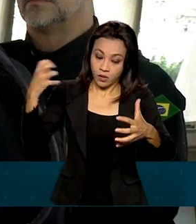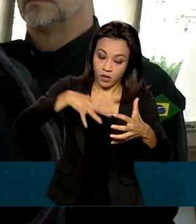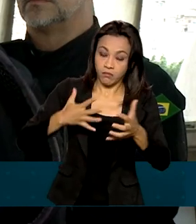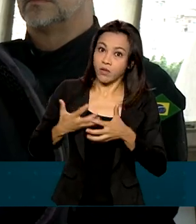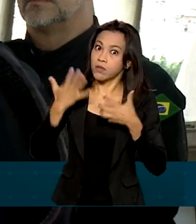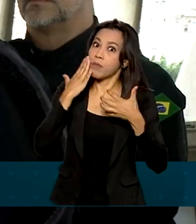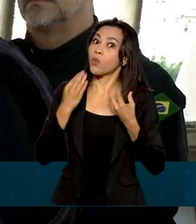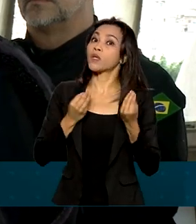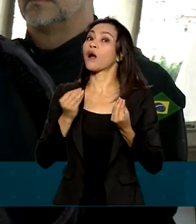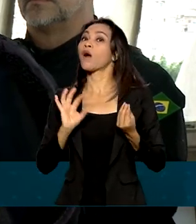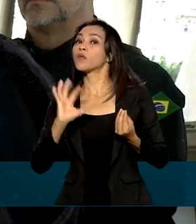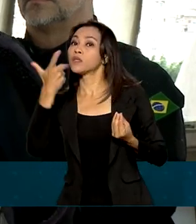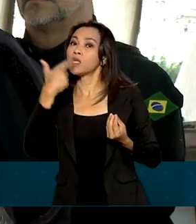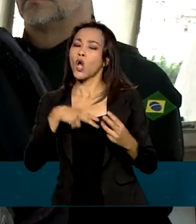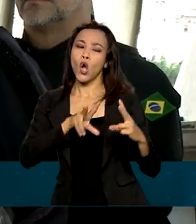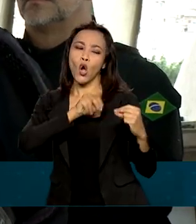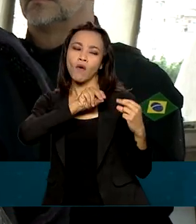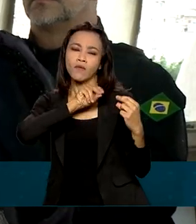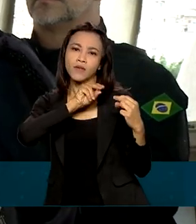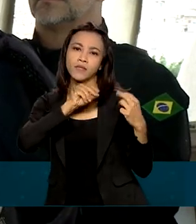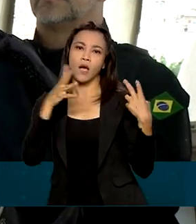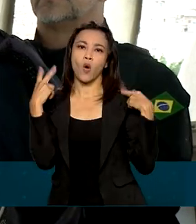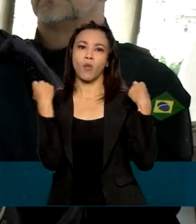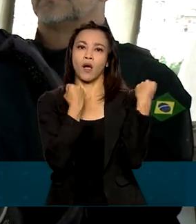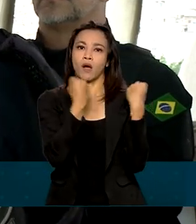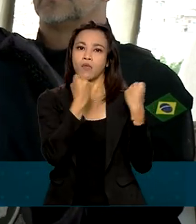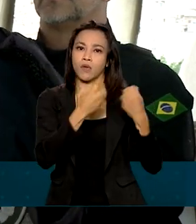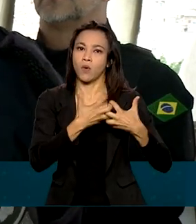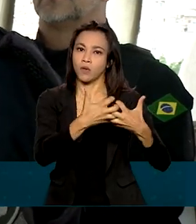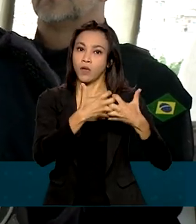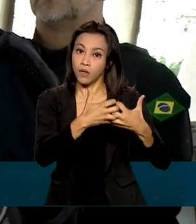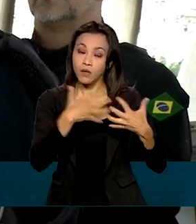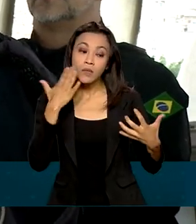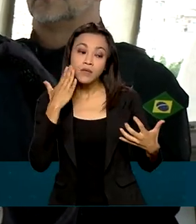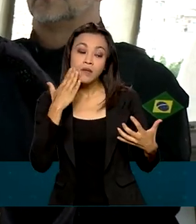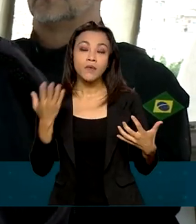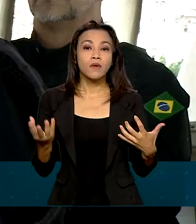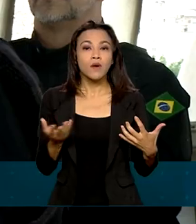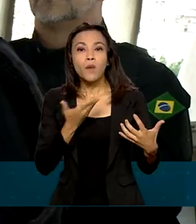os caminhoneiros e ver de que maneira que nós podemos, de alguma forma,